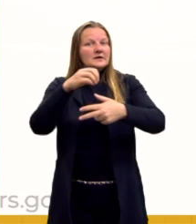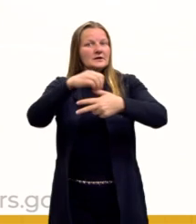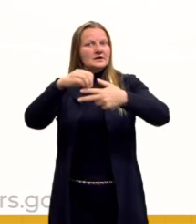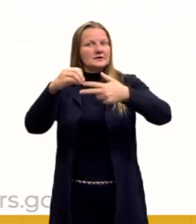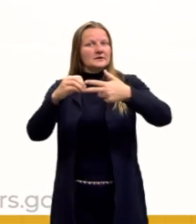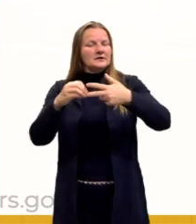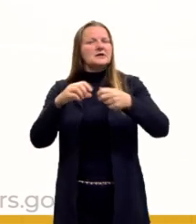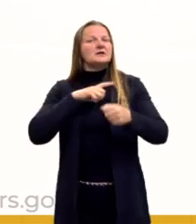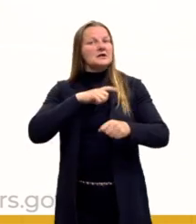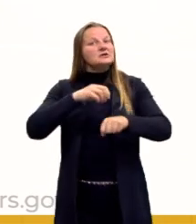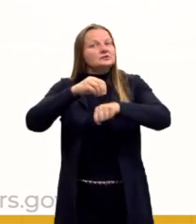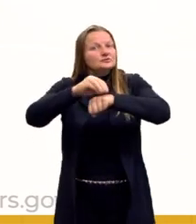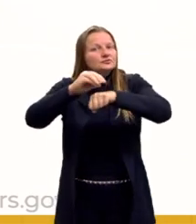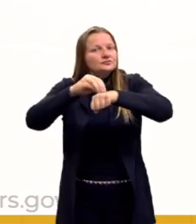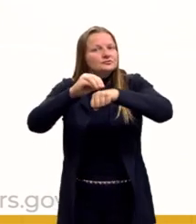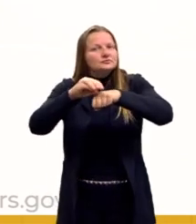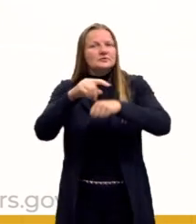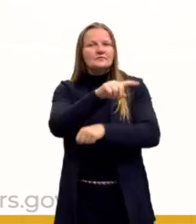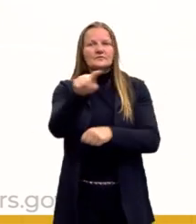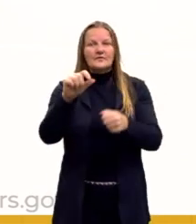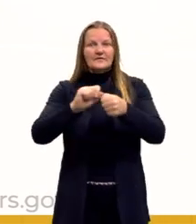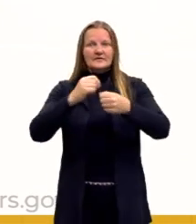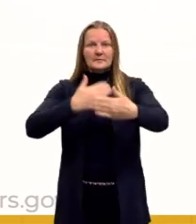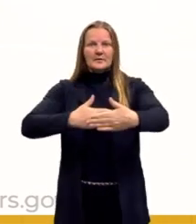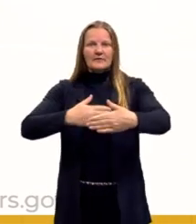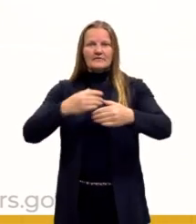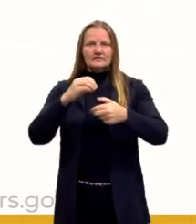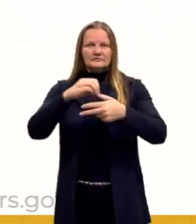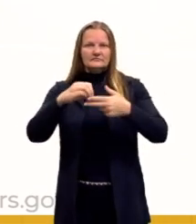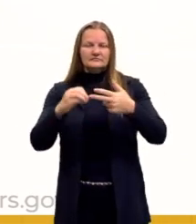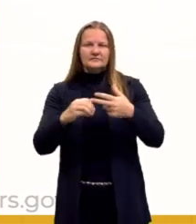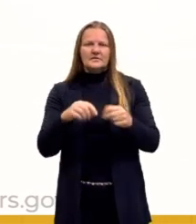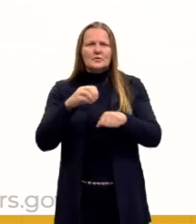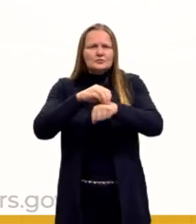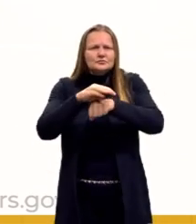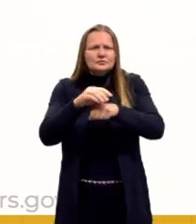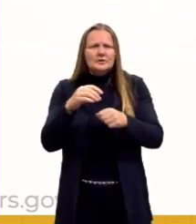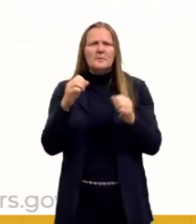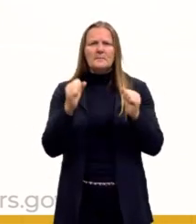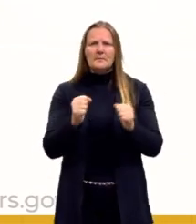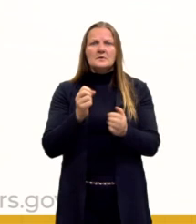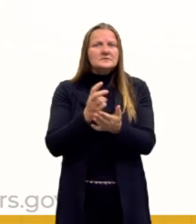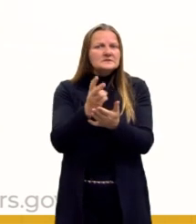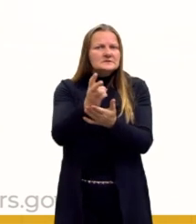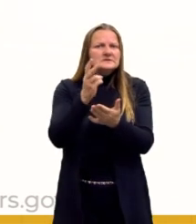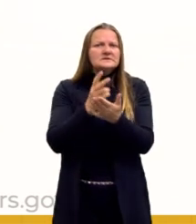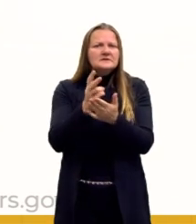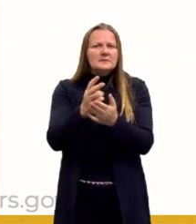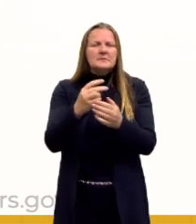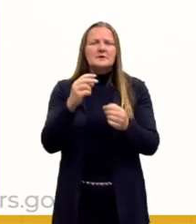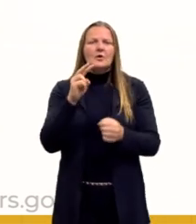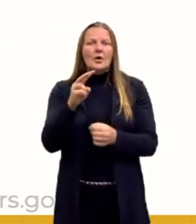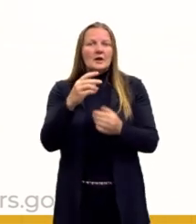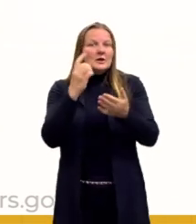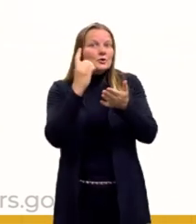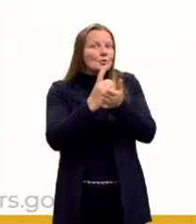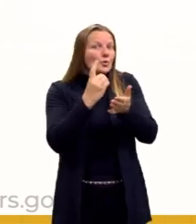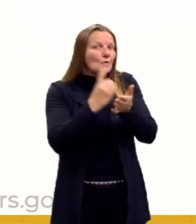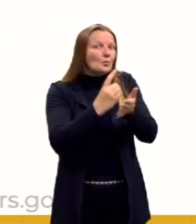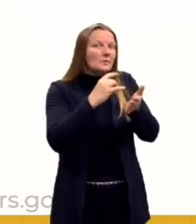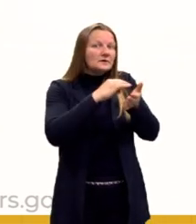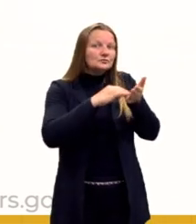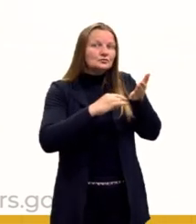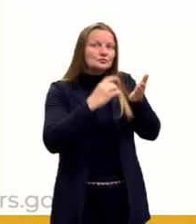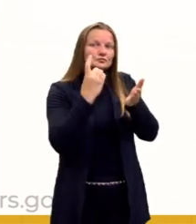que vai fazer o Enem entre elas uma dica é que você sempre confira a documentação